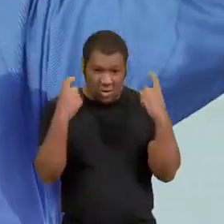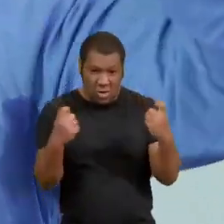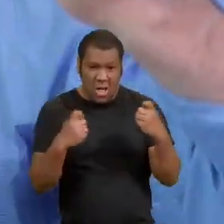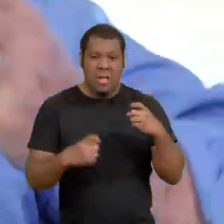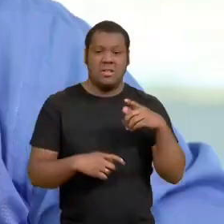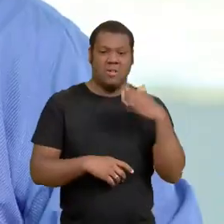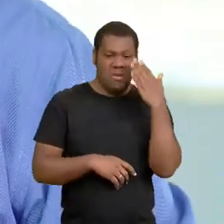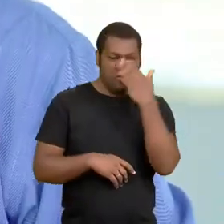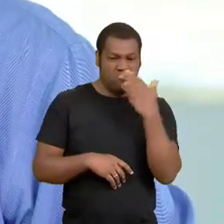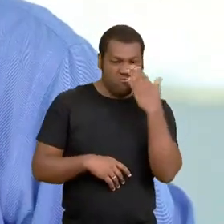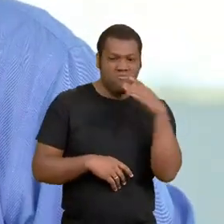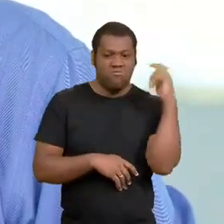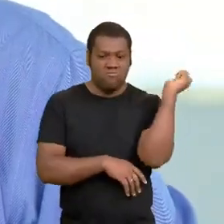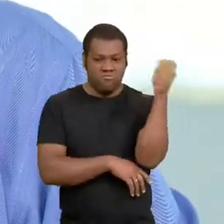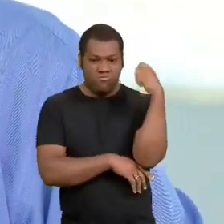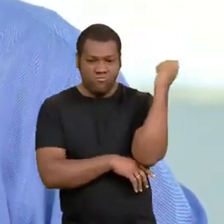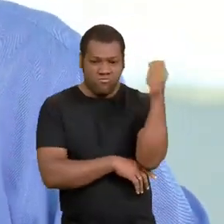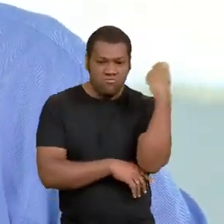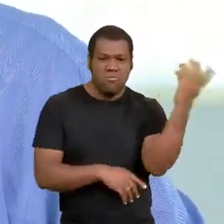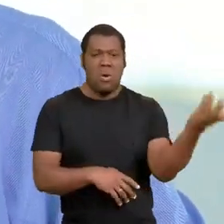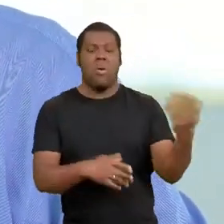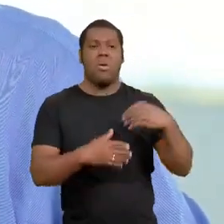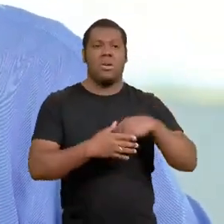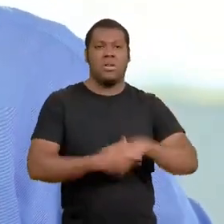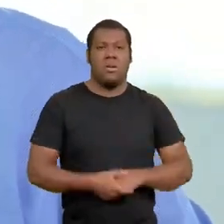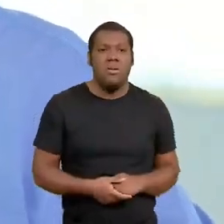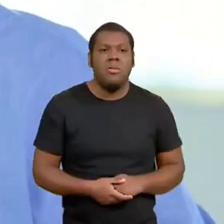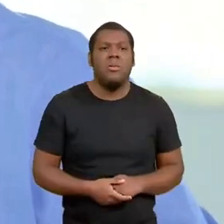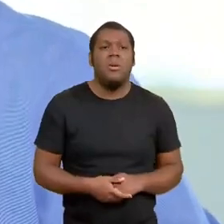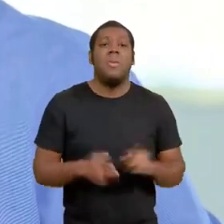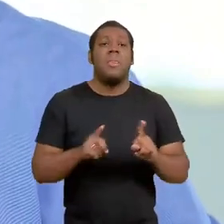tem muito, mas todo mundo tem um pouco. Uhum. Essa cidade vai